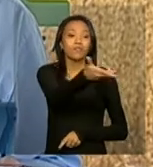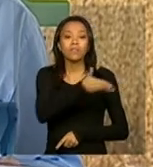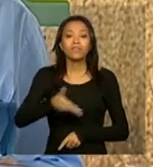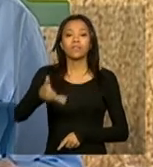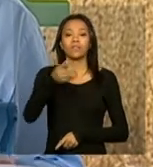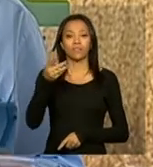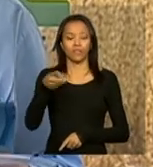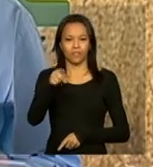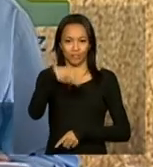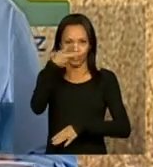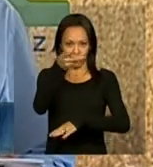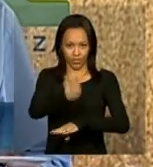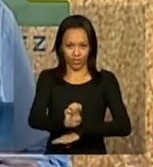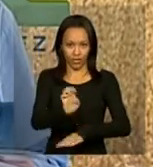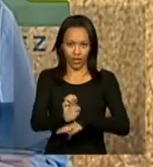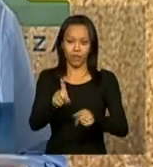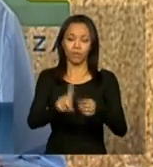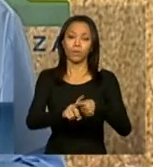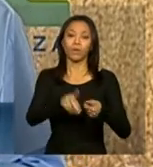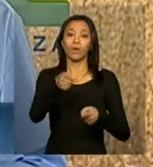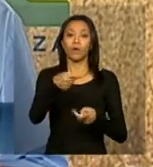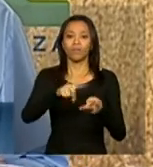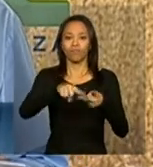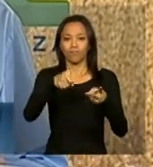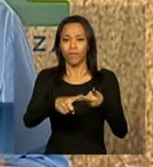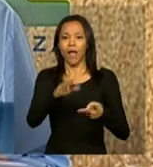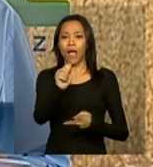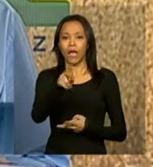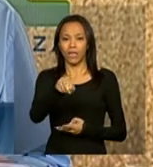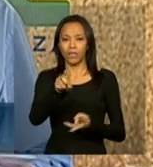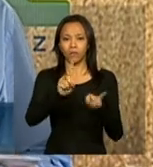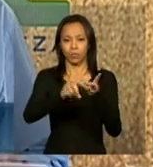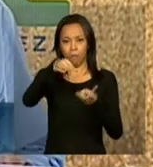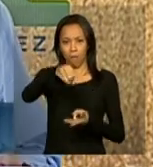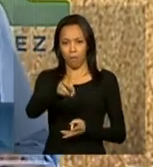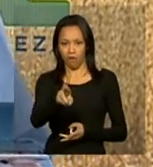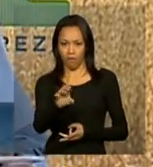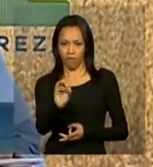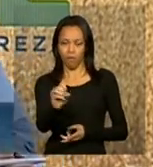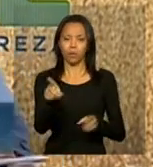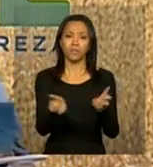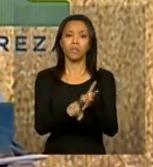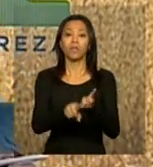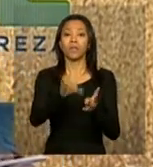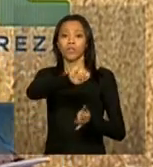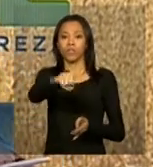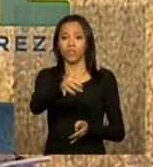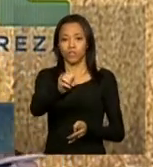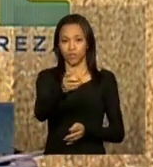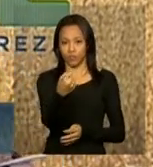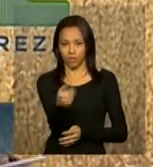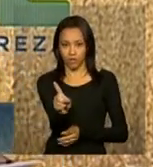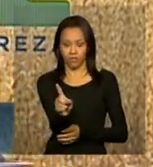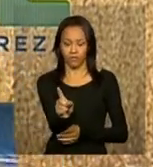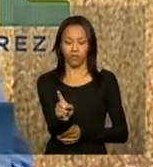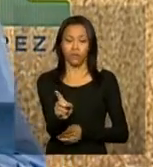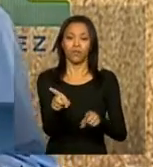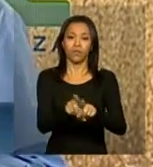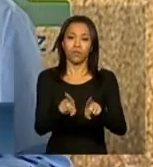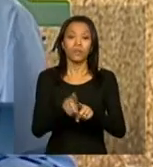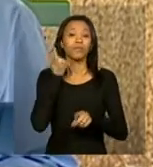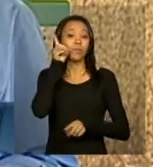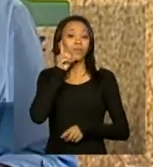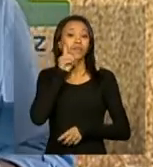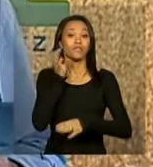estaduais Ademir Bruneto, Ayrton Português, Mauro Sávio e José Domingo. E